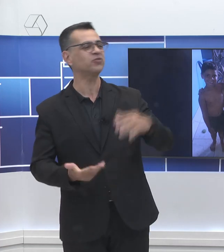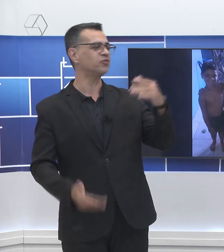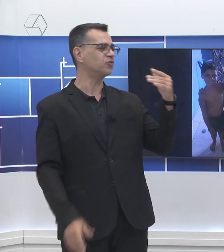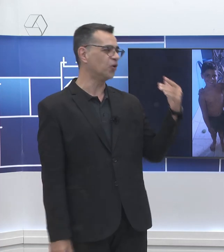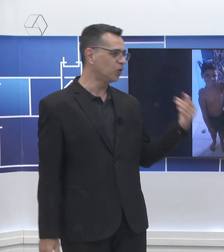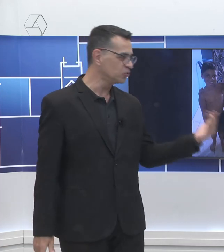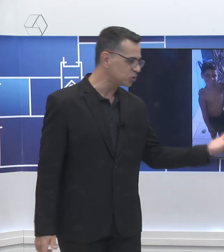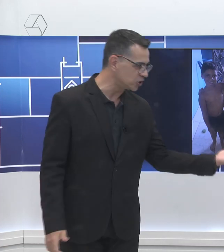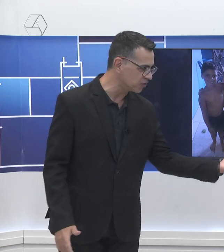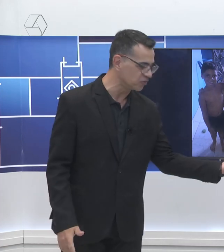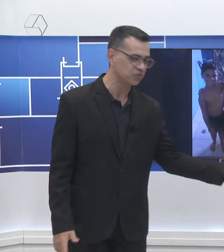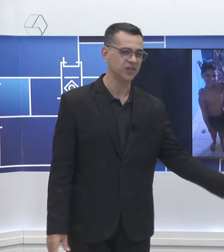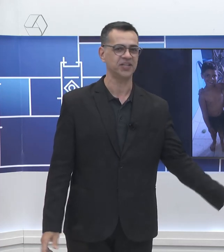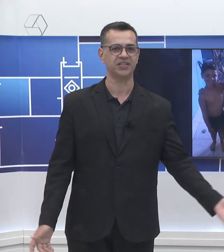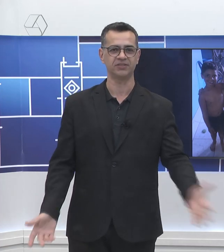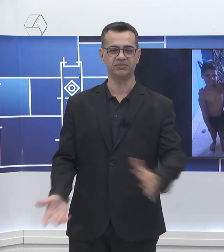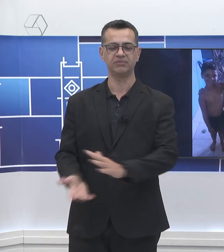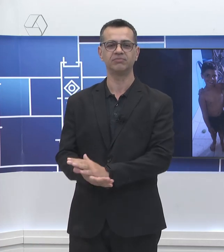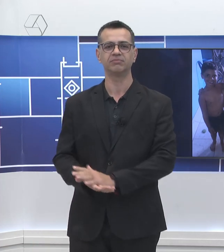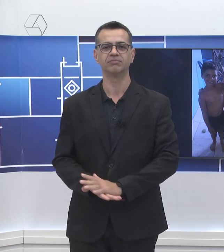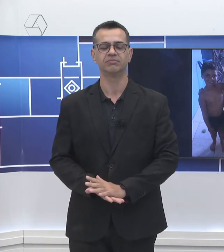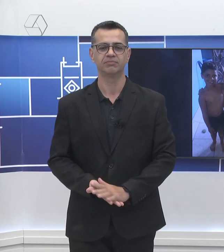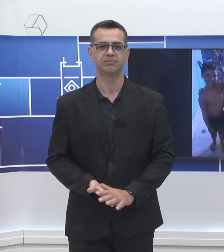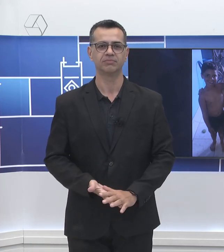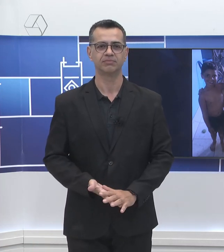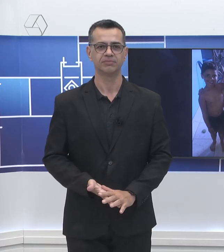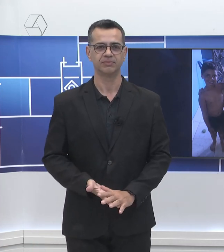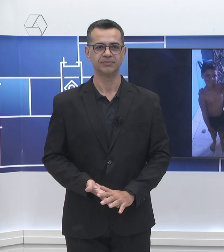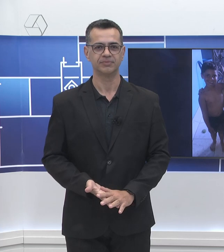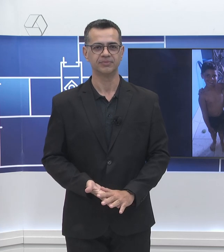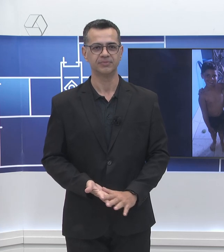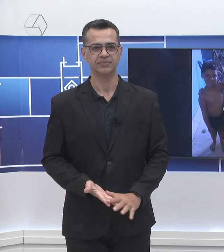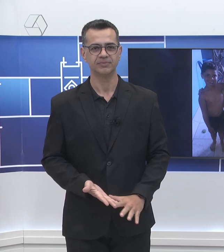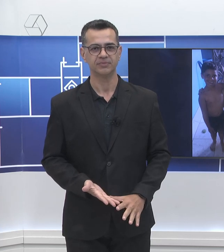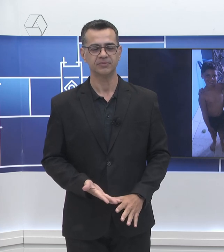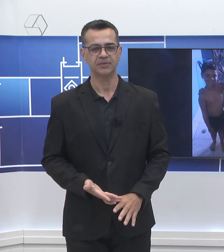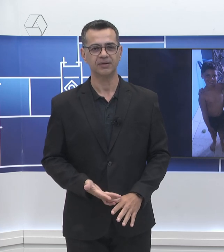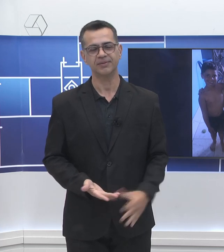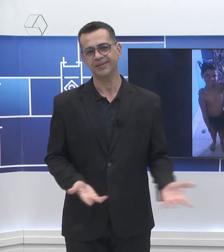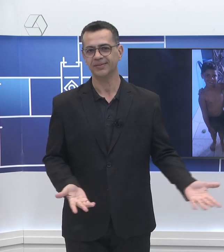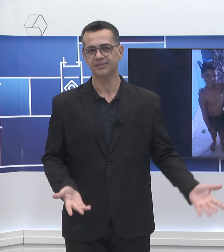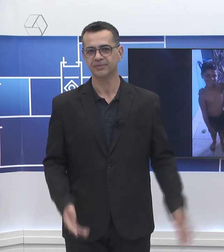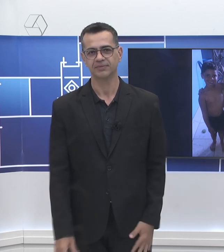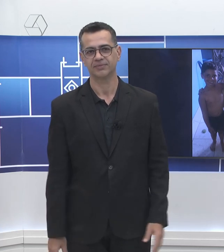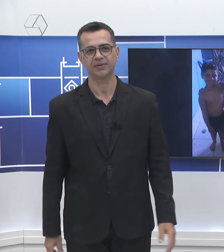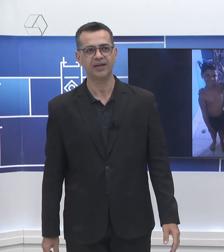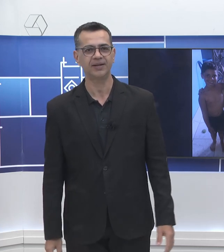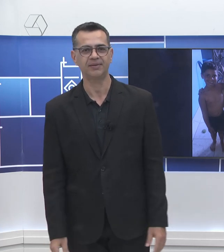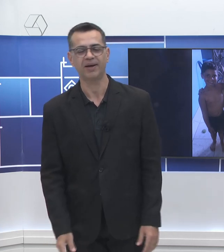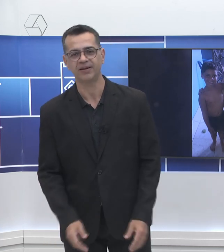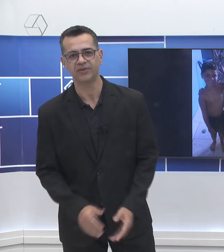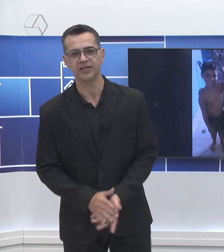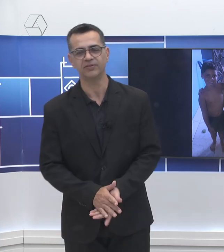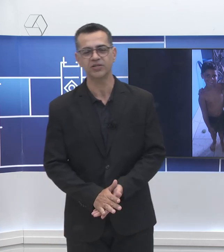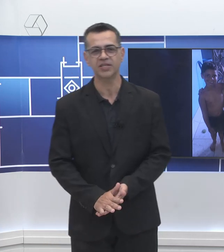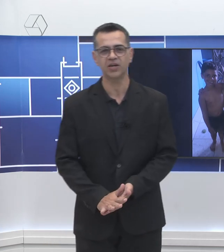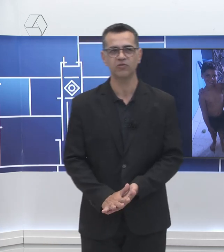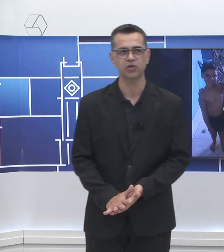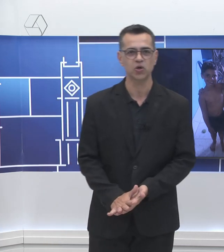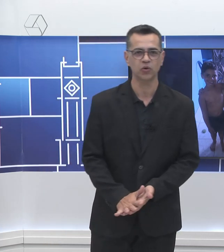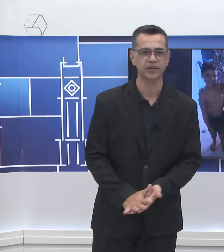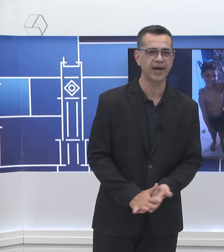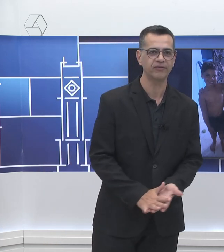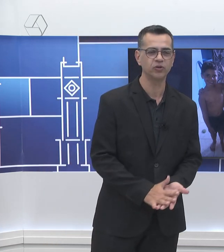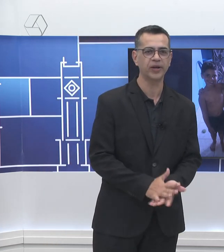Emprestado, vou devolver. Eu só aceito se for a troca em bombom. Ei, Maria, você eu